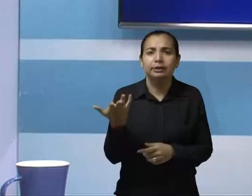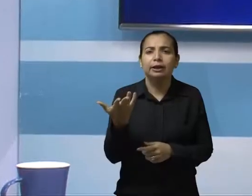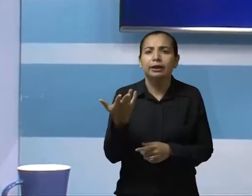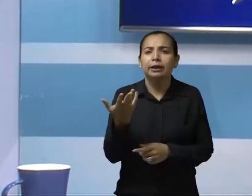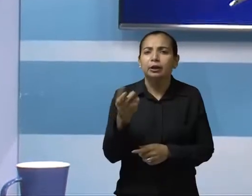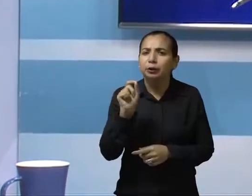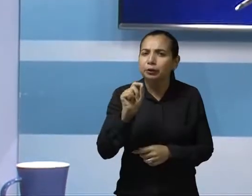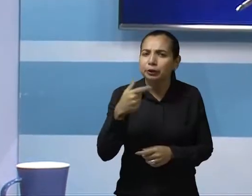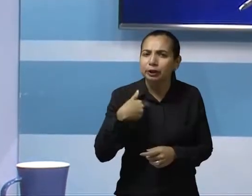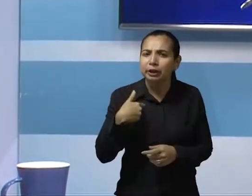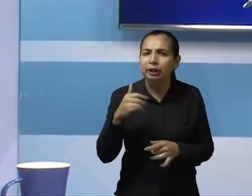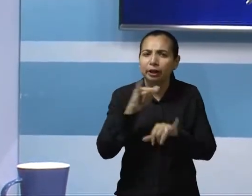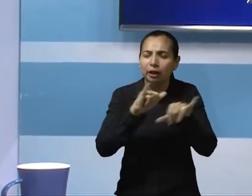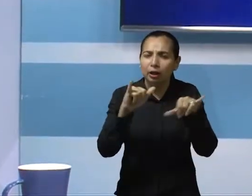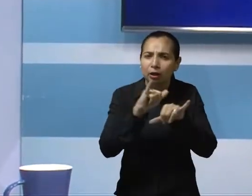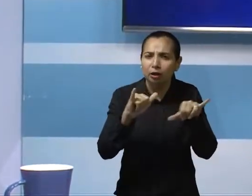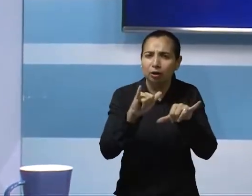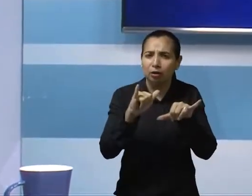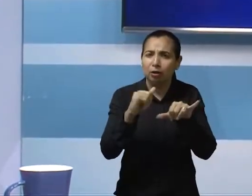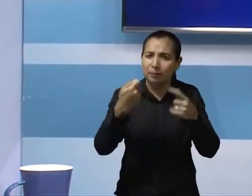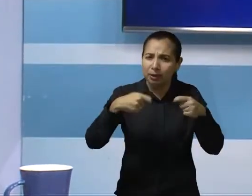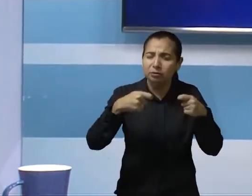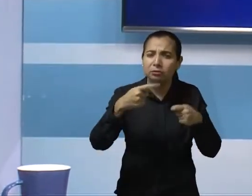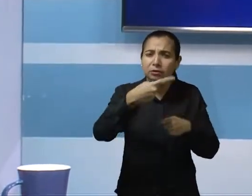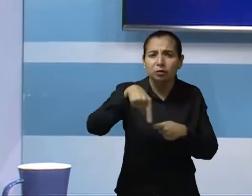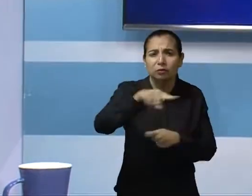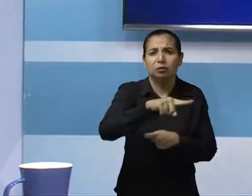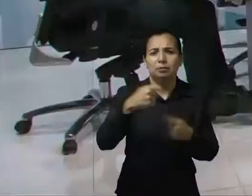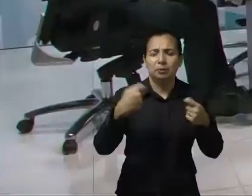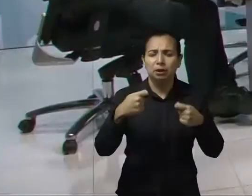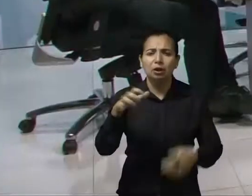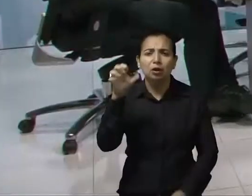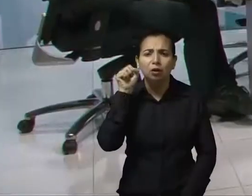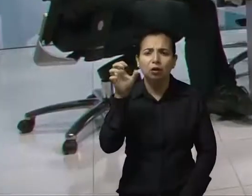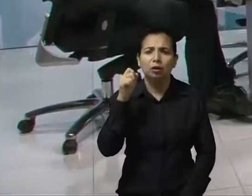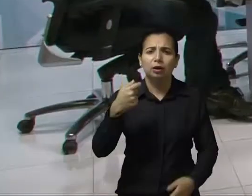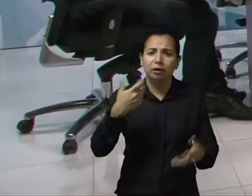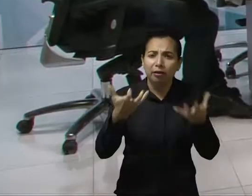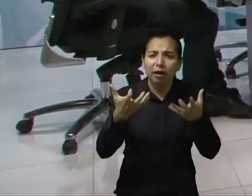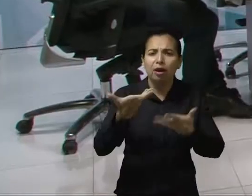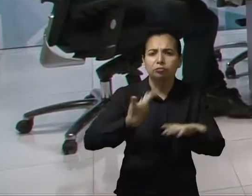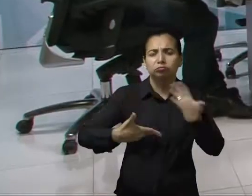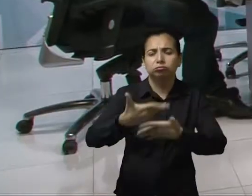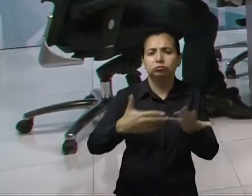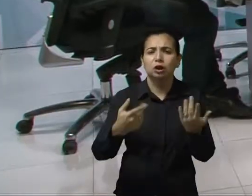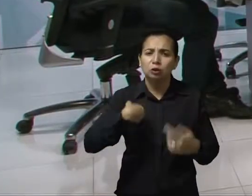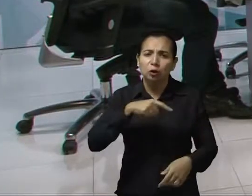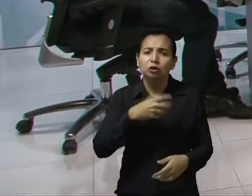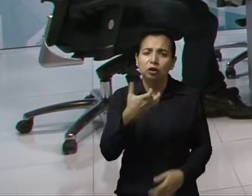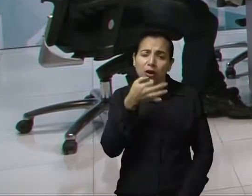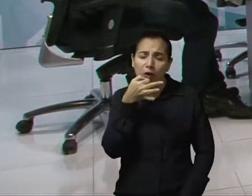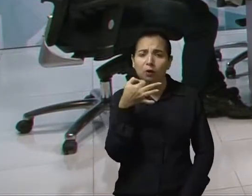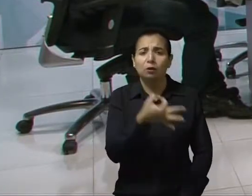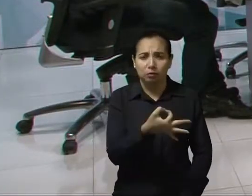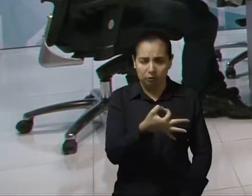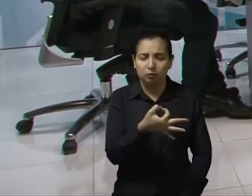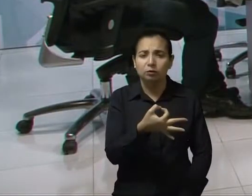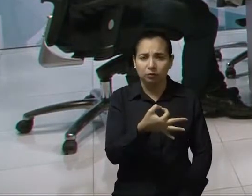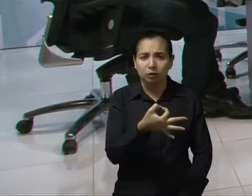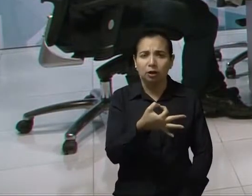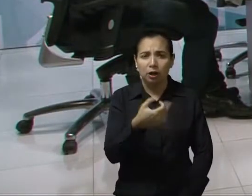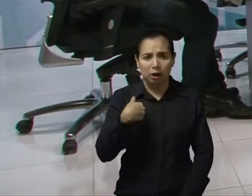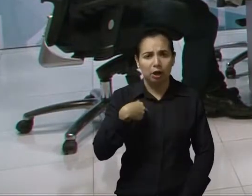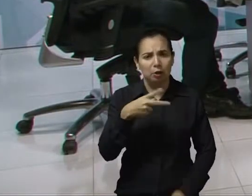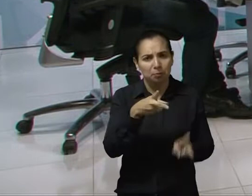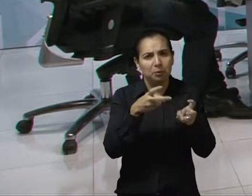aqui, público, dizendo assim, olha, nos ouça, nós queremos participar, nós queremos sugerir. Isso me deu a